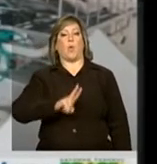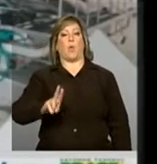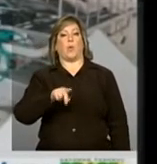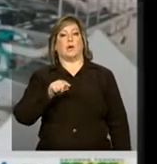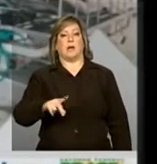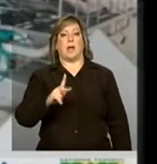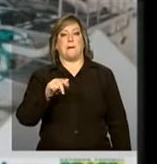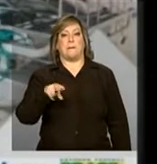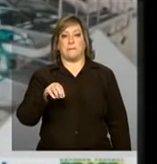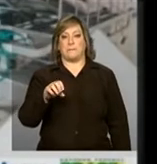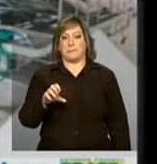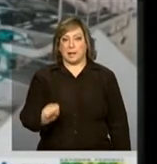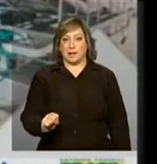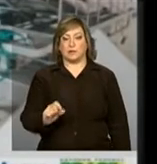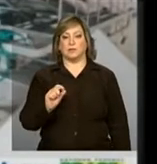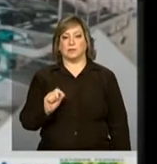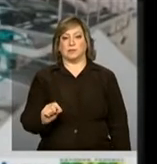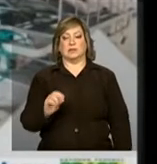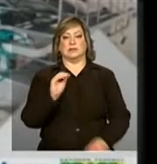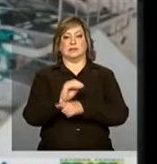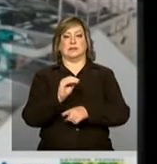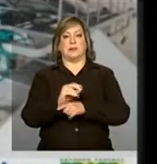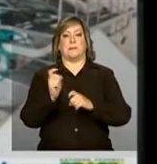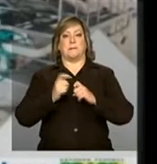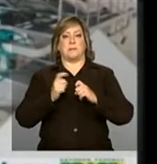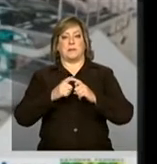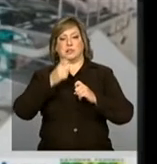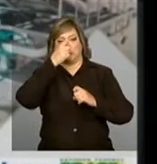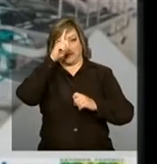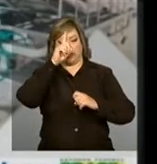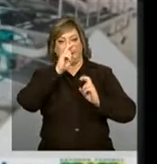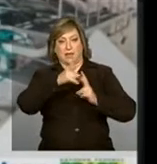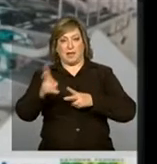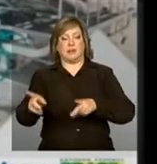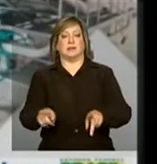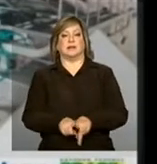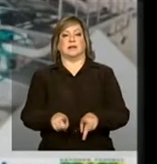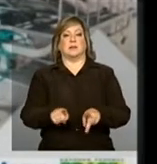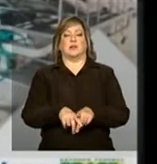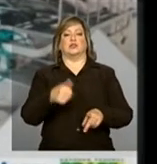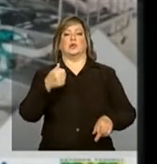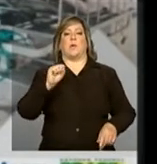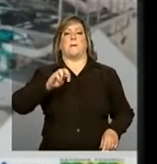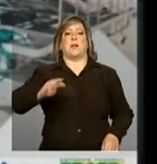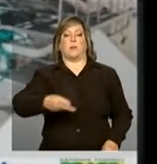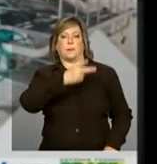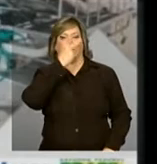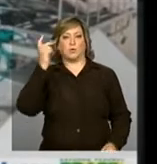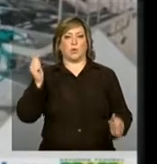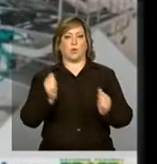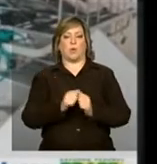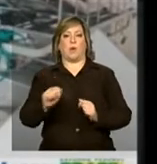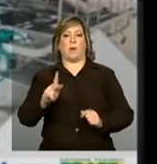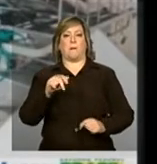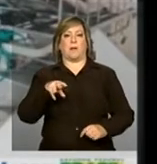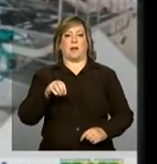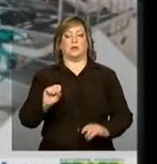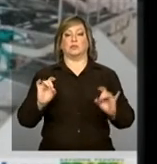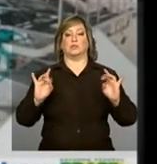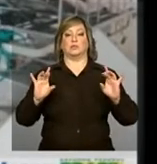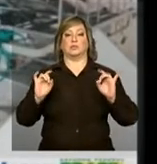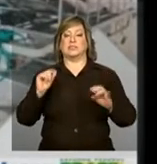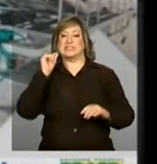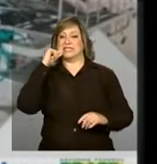de assistência médico-hospitalar e mais de 18 milhões de pessoas com planos